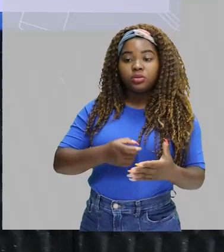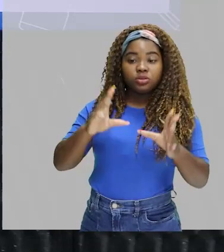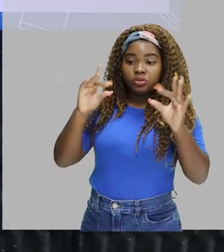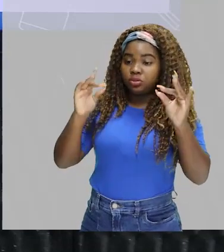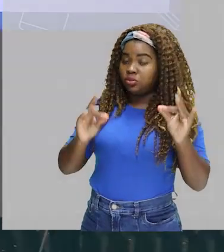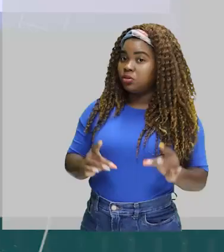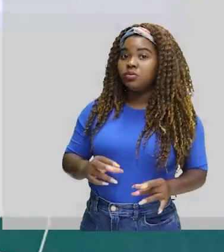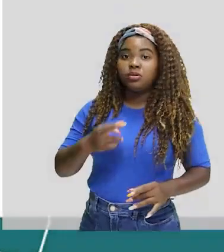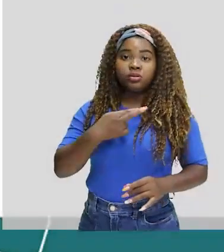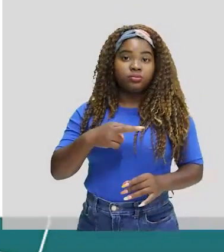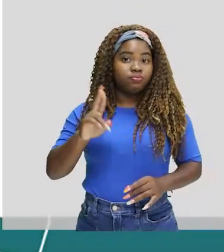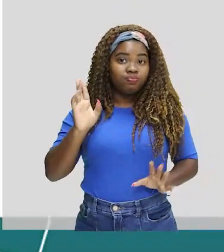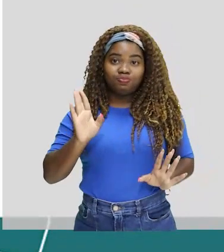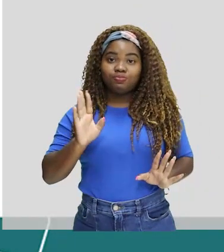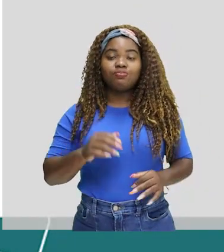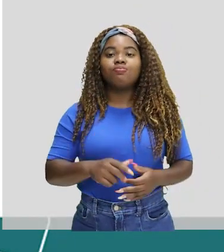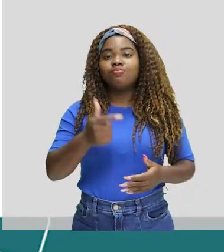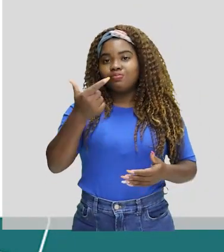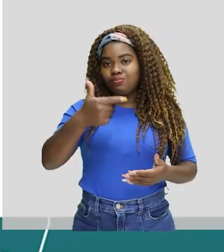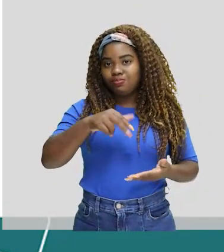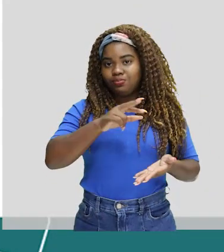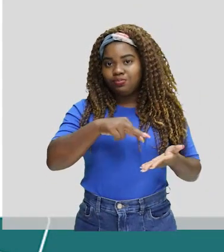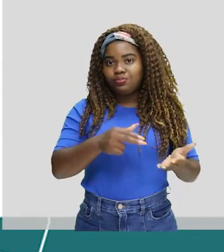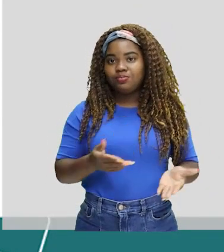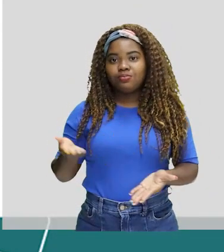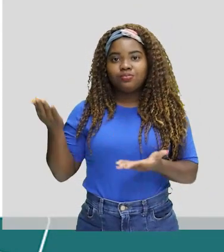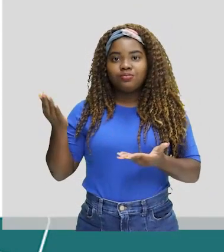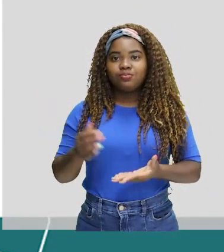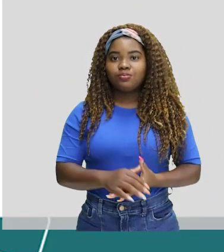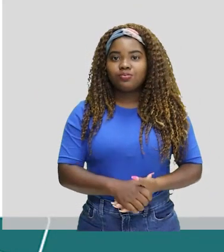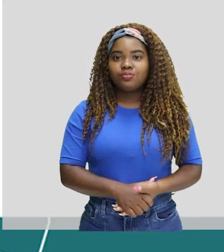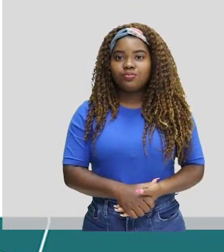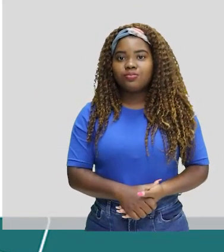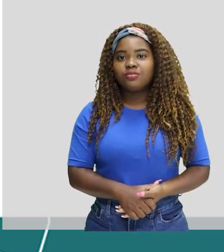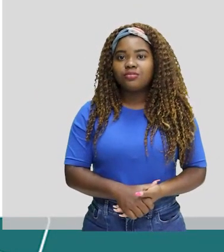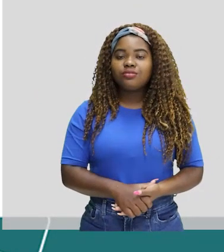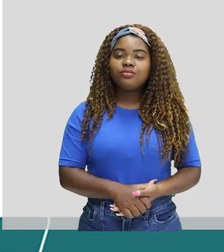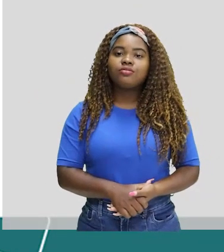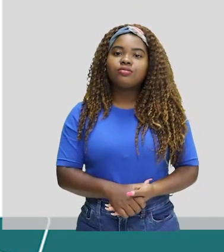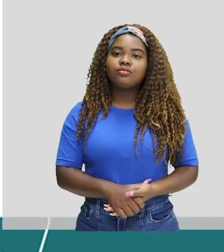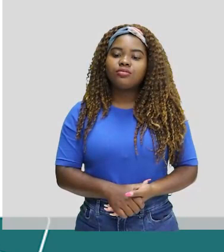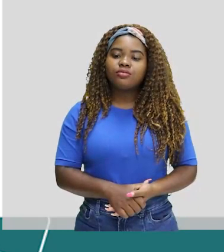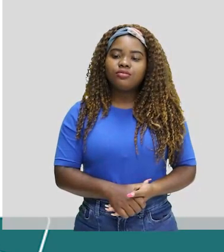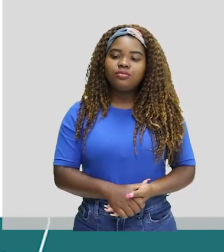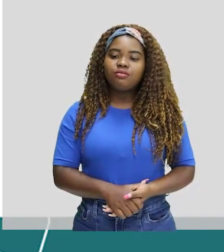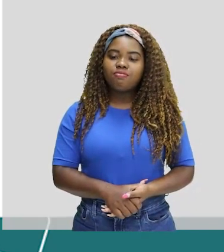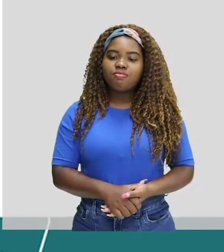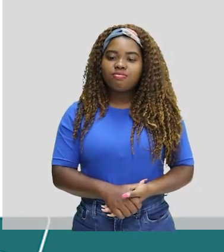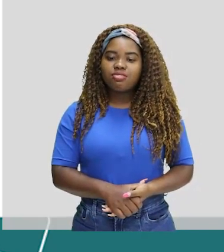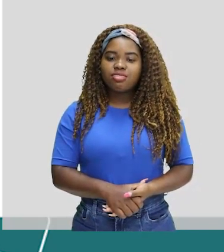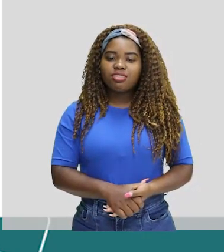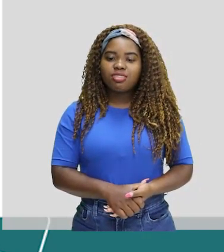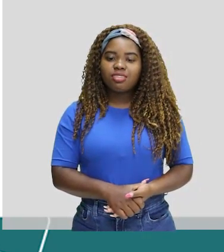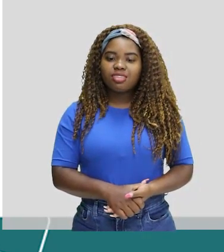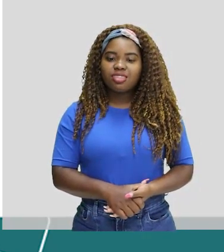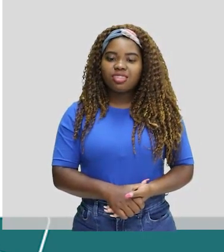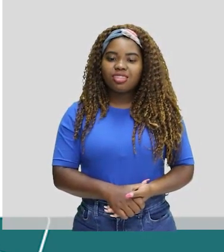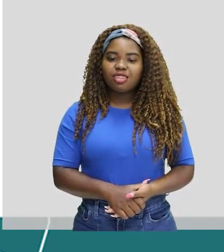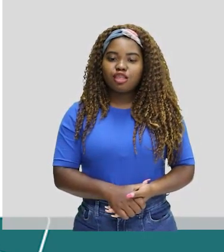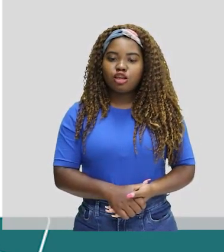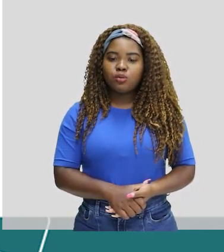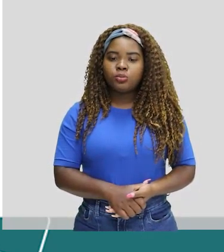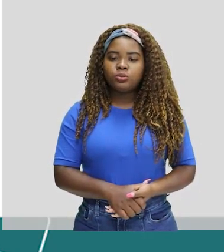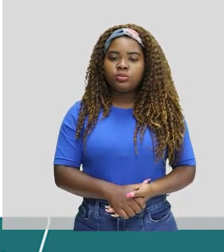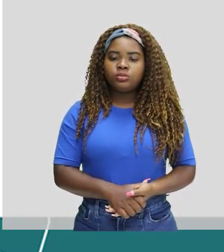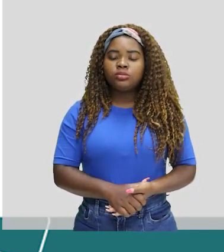vai tirar isso. Muito menos de fidelidade a regras abstratas universais, olha, mais uma vez. Então, olha só, o